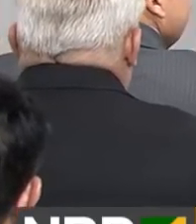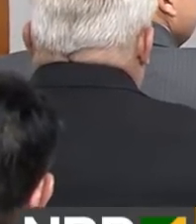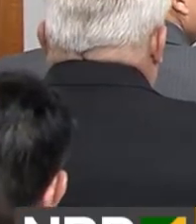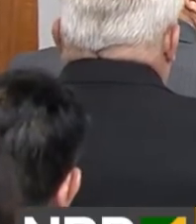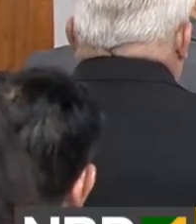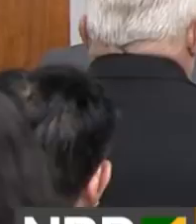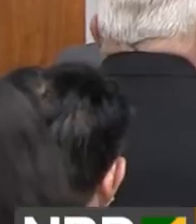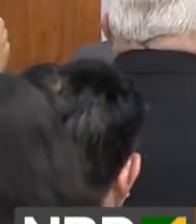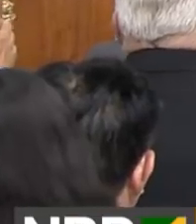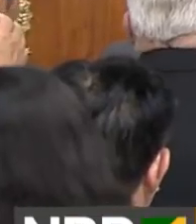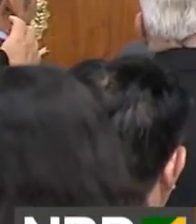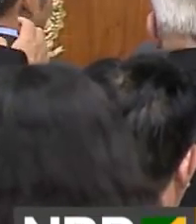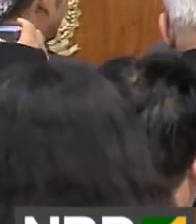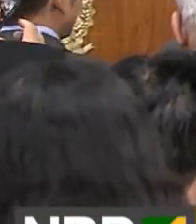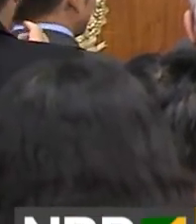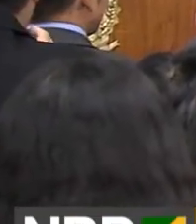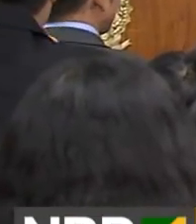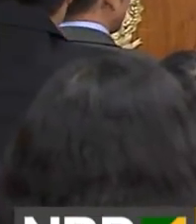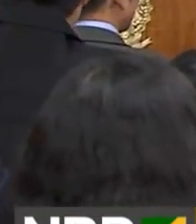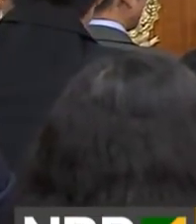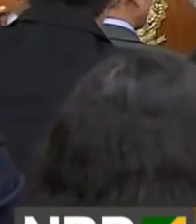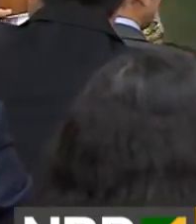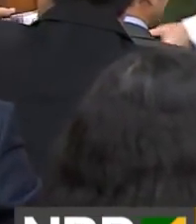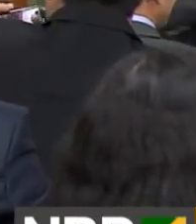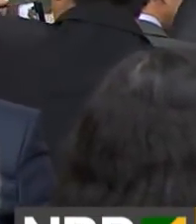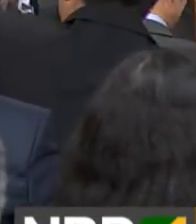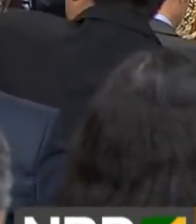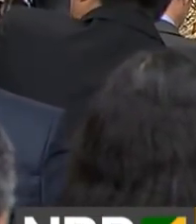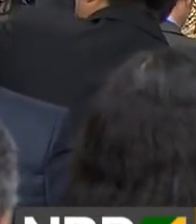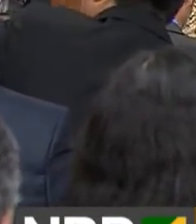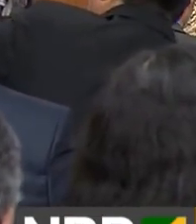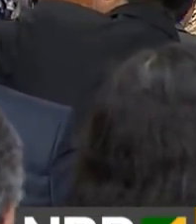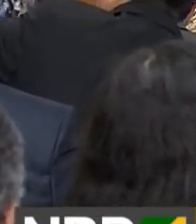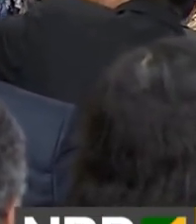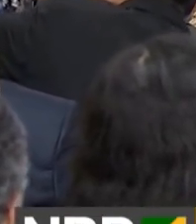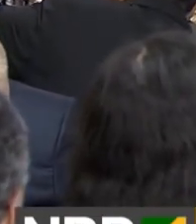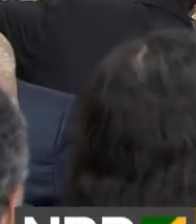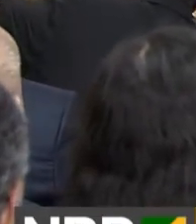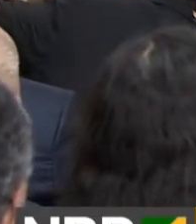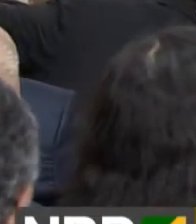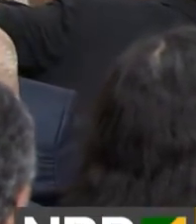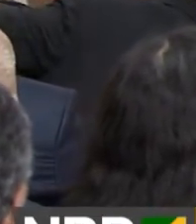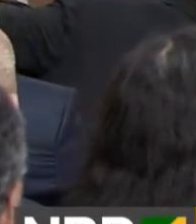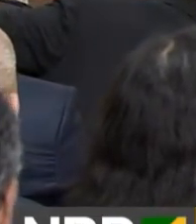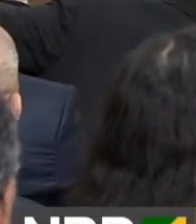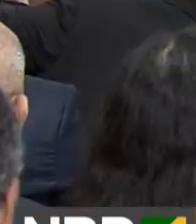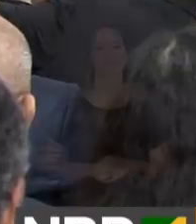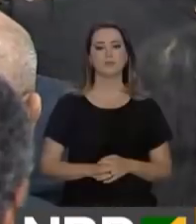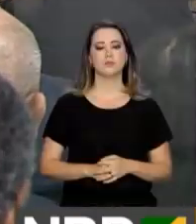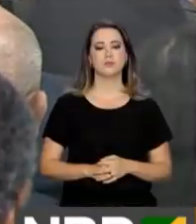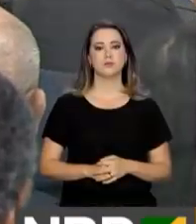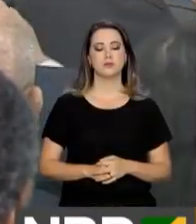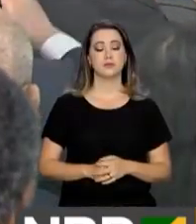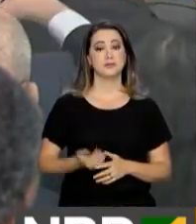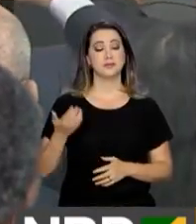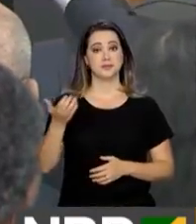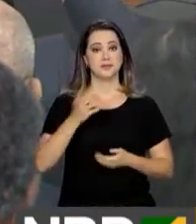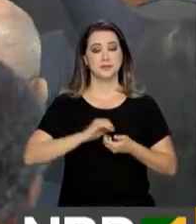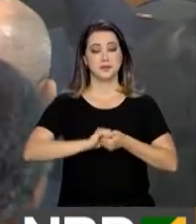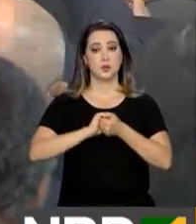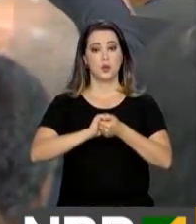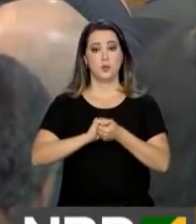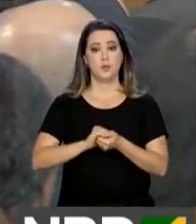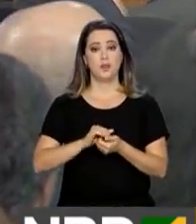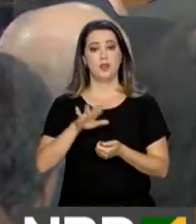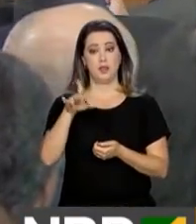senhoras e senhores com a palavra o presidente da república michel temer quero cumprimentar o fausto pinato autor do